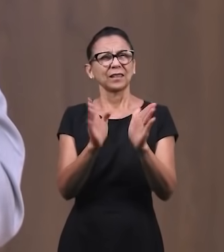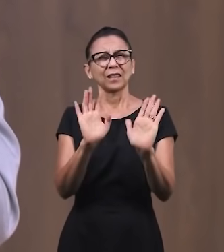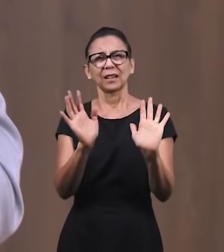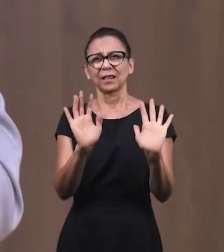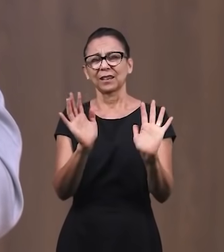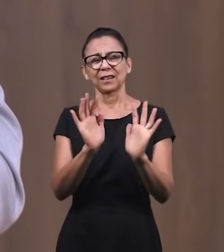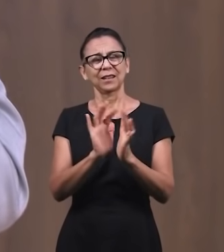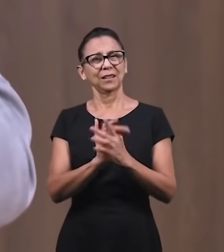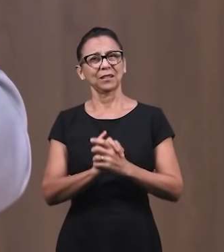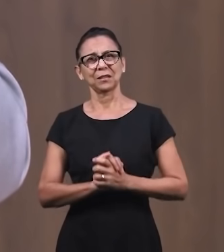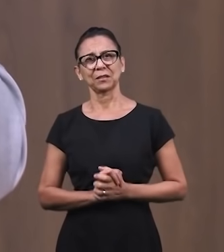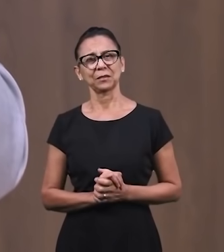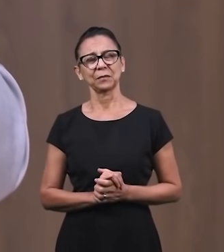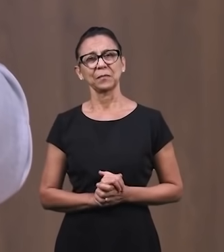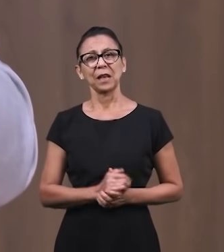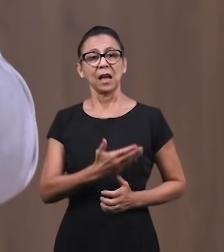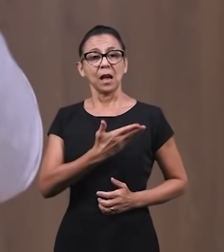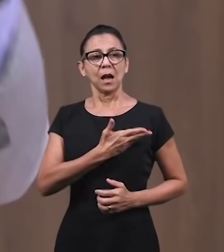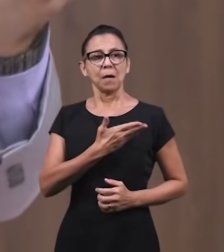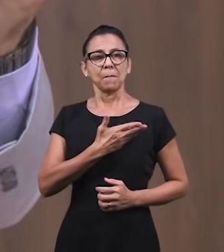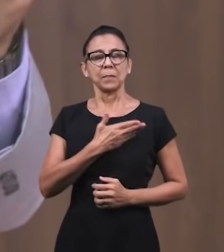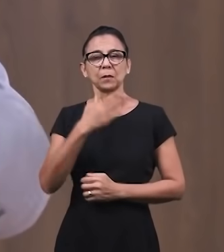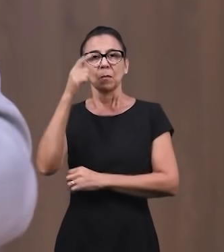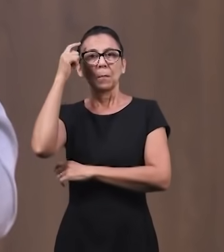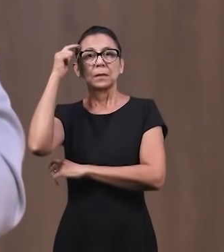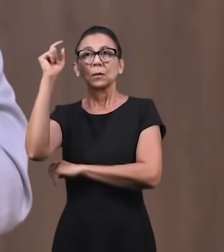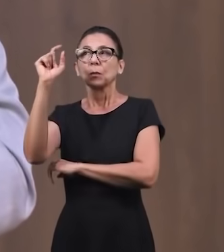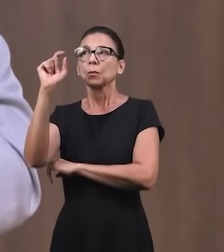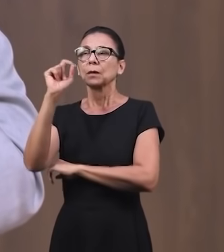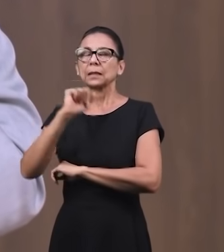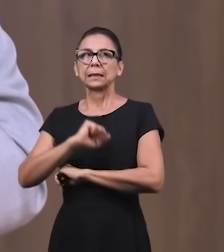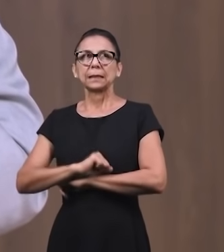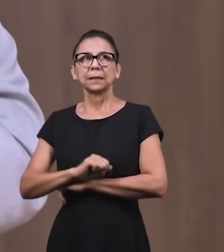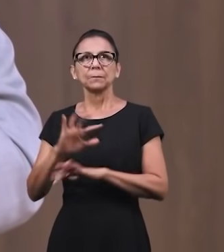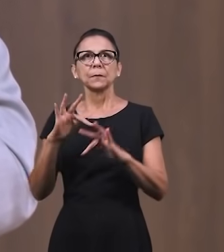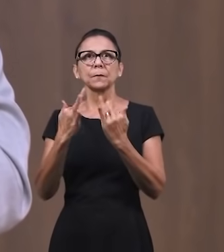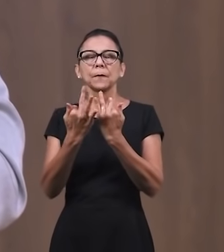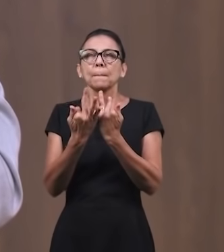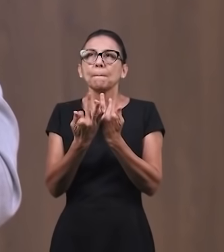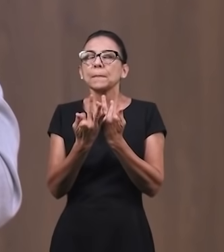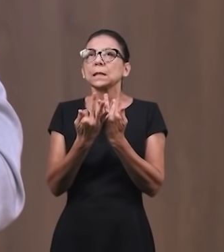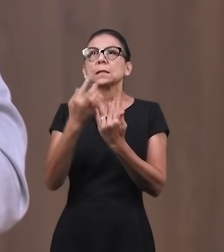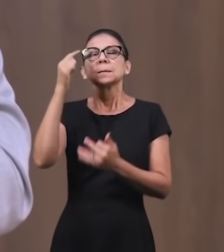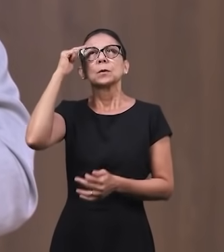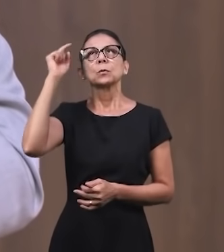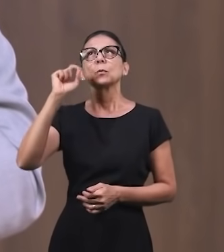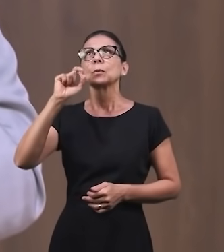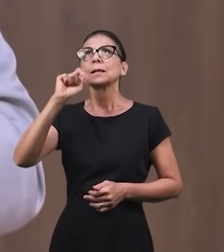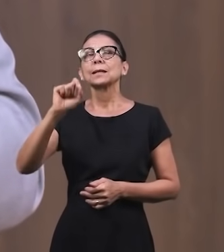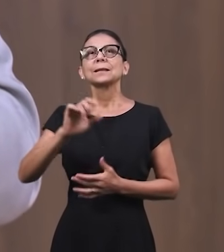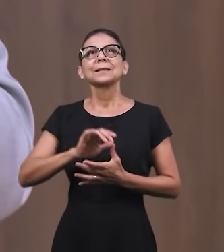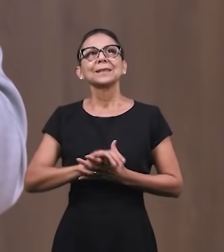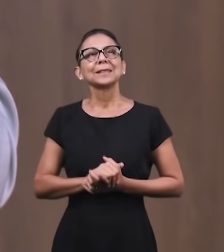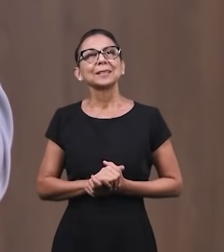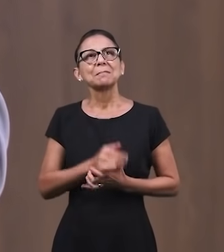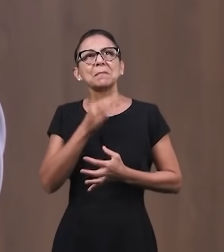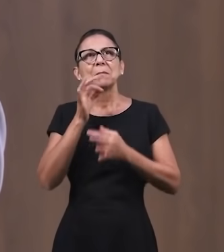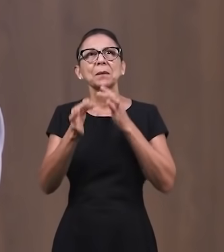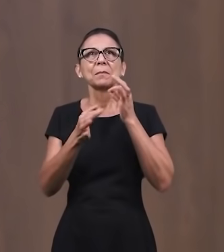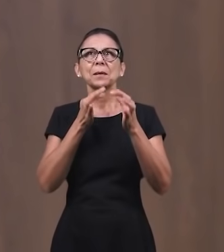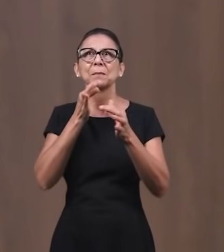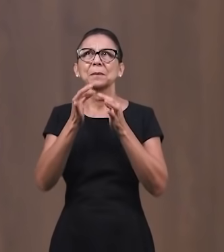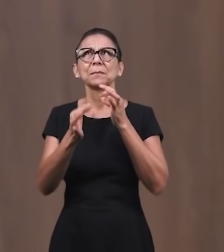isso aconteça. Não permita que o que os amigos vão pensar, o que a família vai dizer, que isso